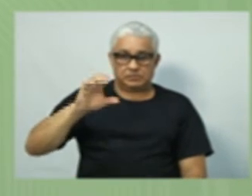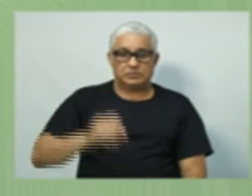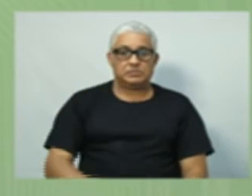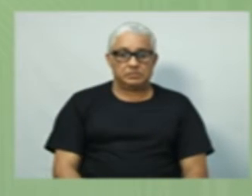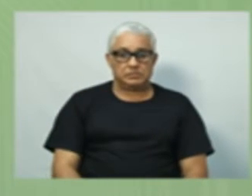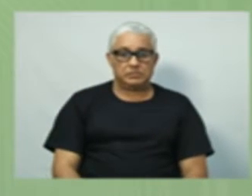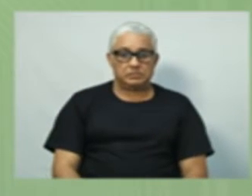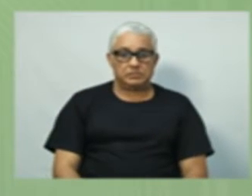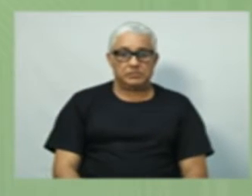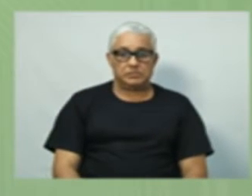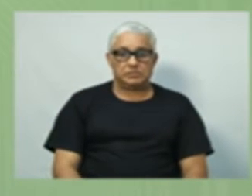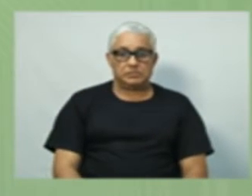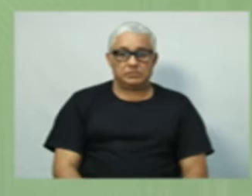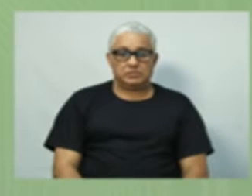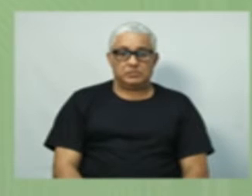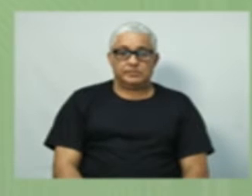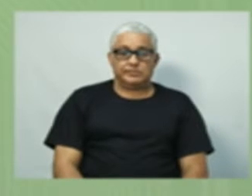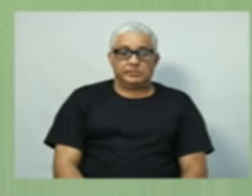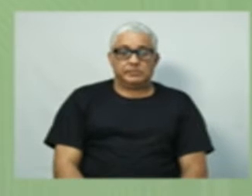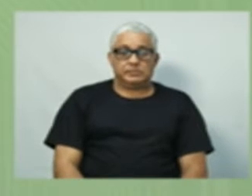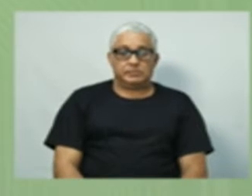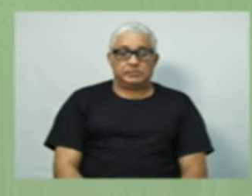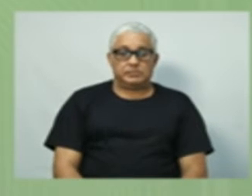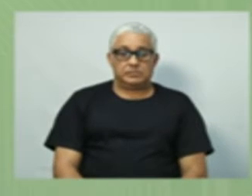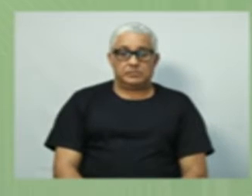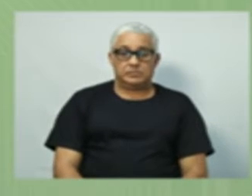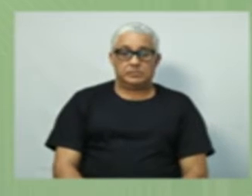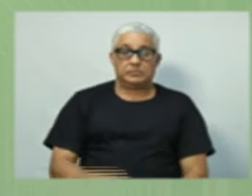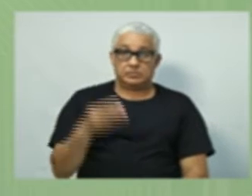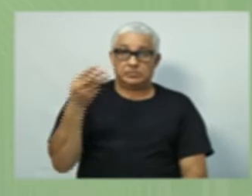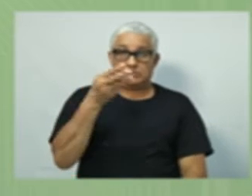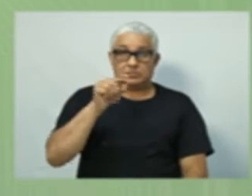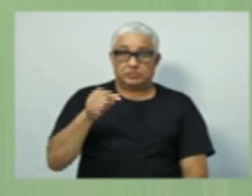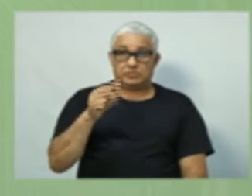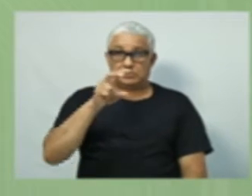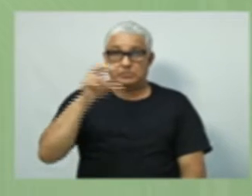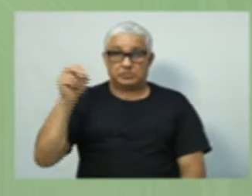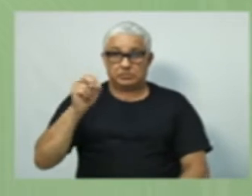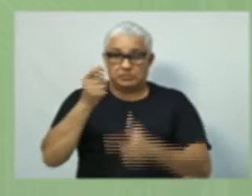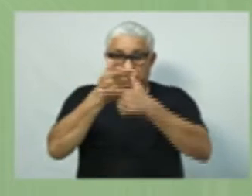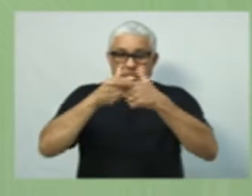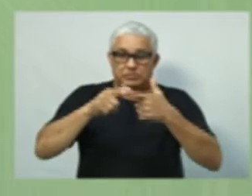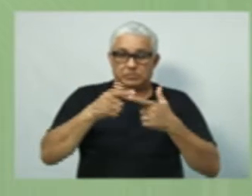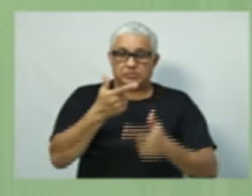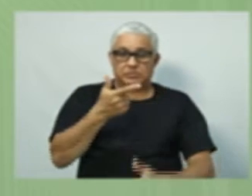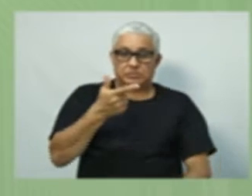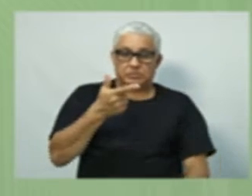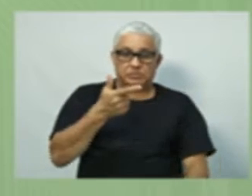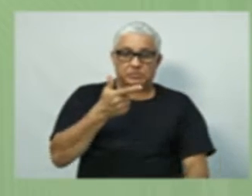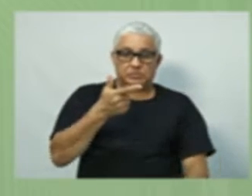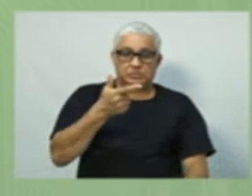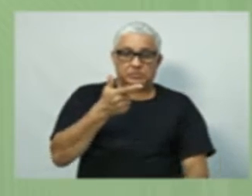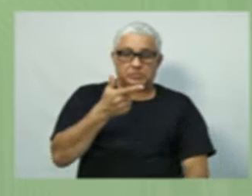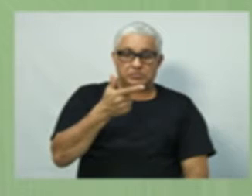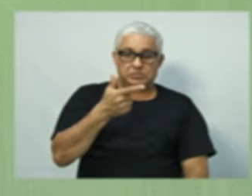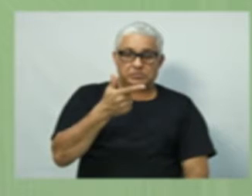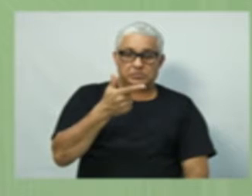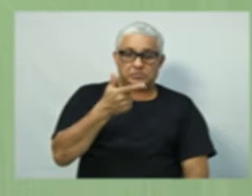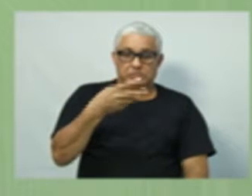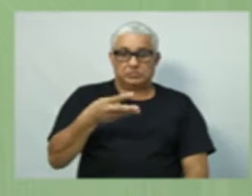do último da 33.500 dividir e 20.600 mais 364